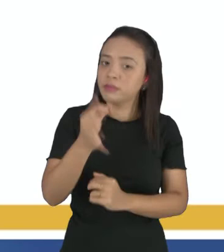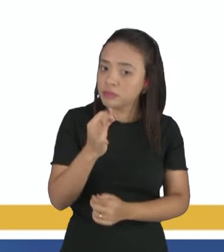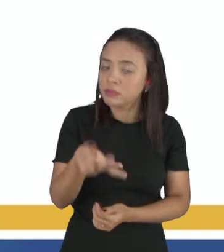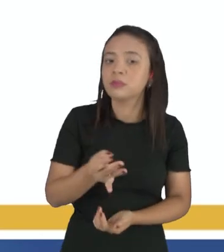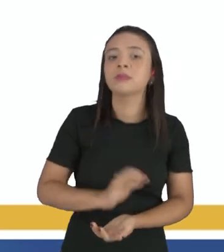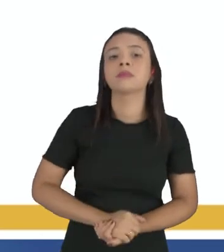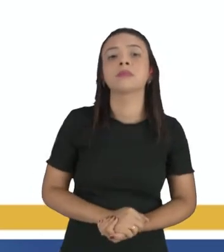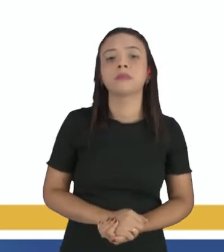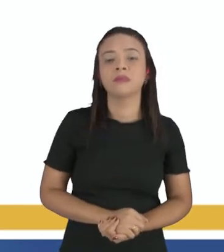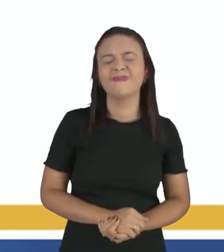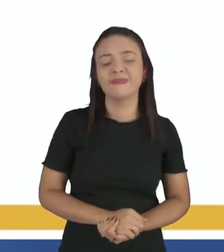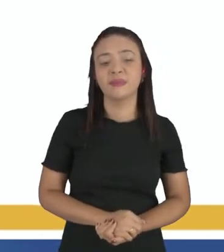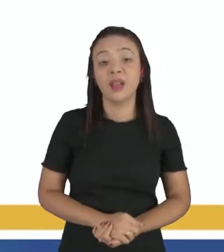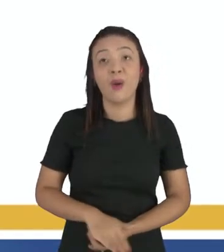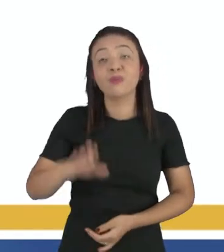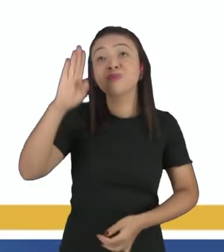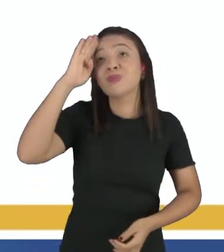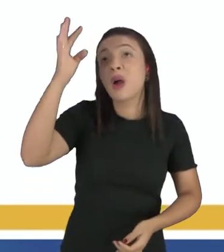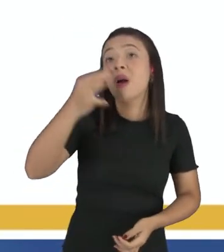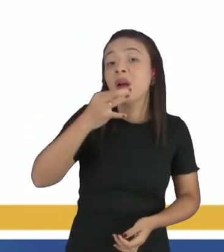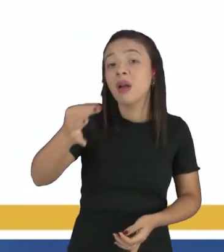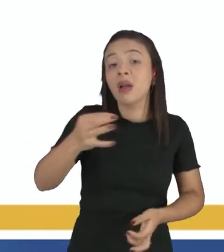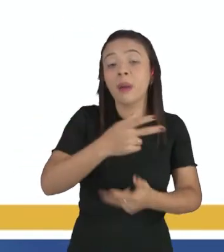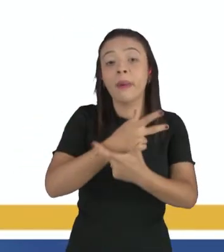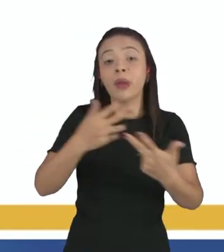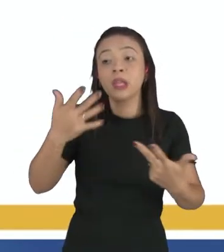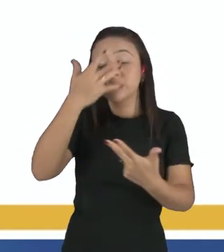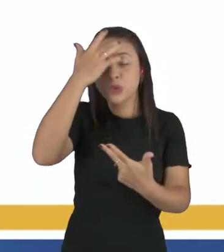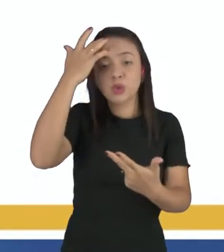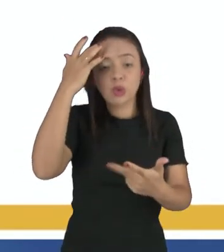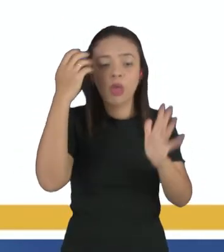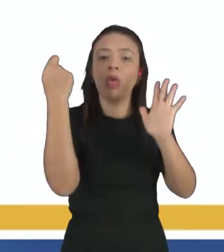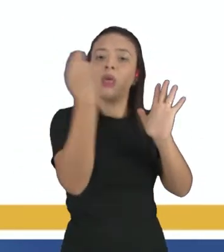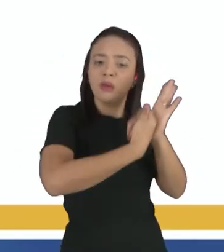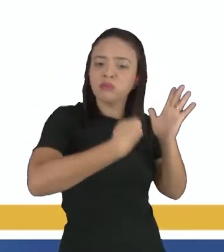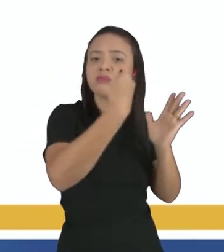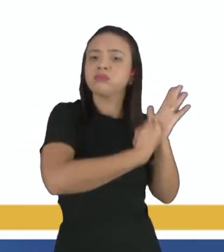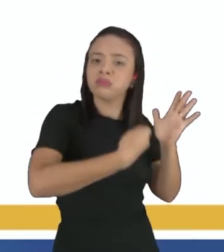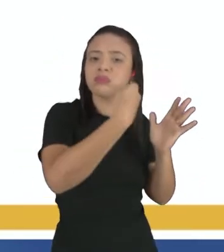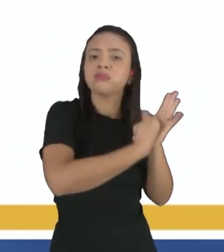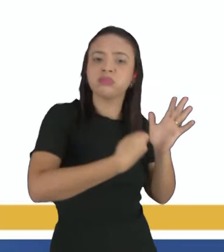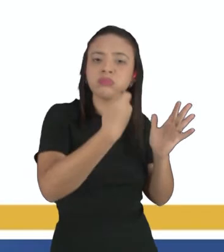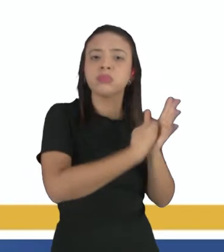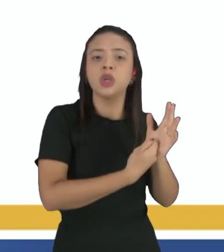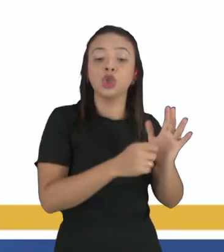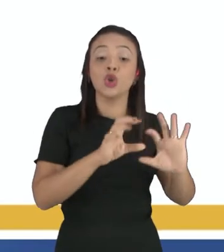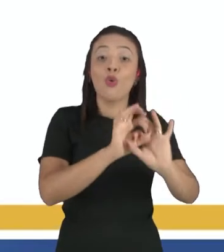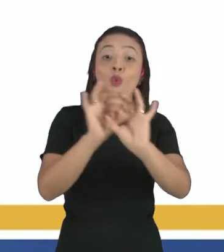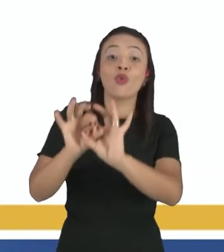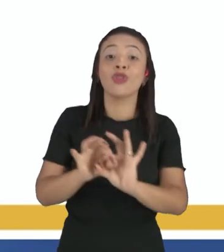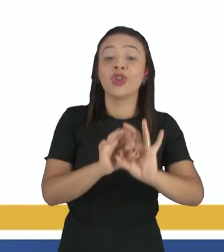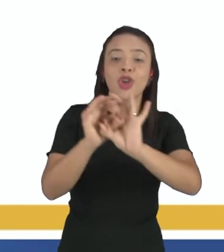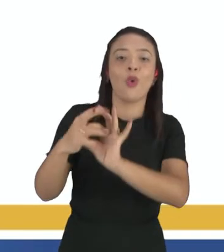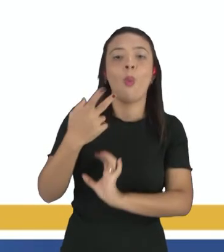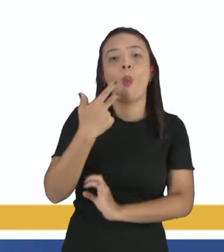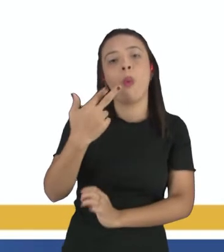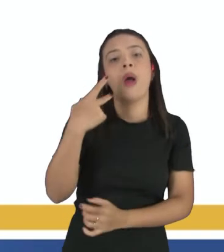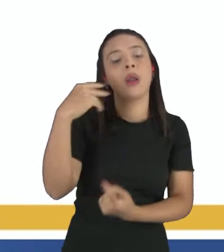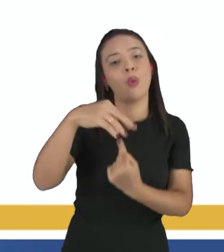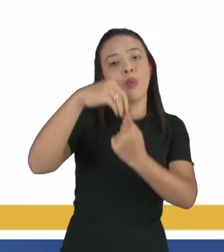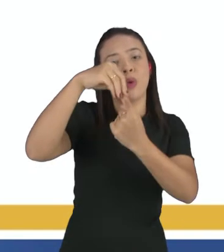Então, esse é o grande argumento que muitos defendem as propostas de unificação de uma língua única entre os